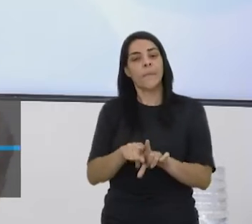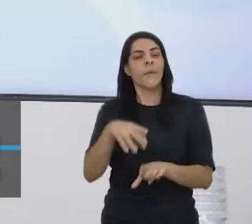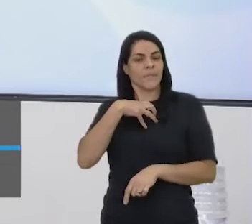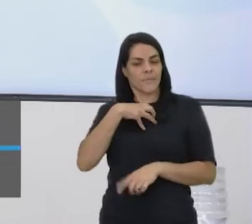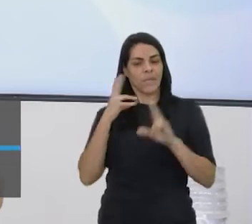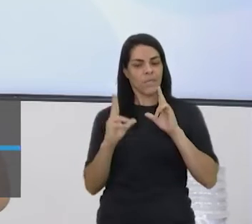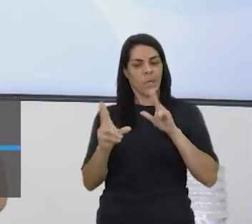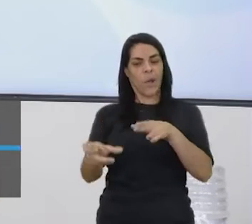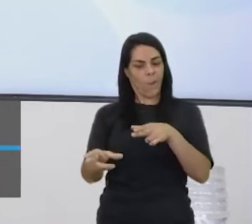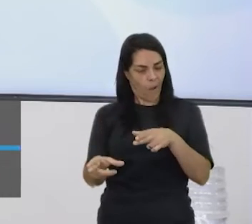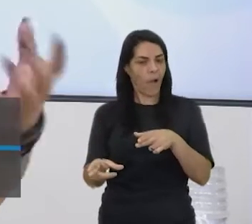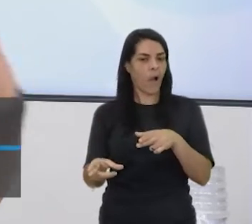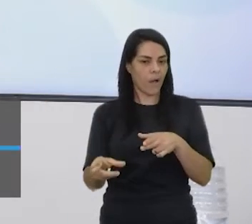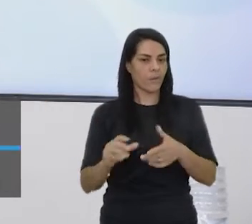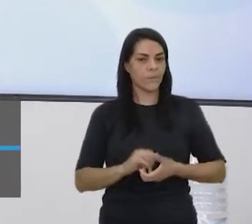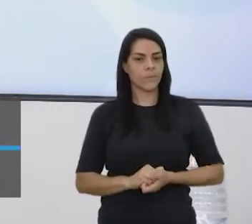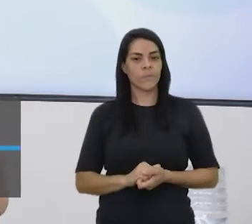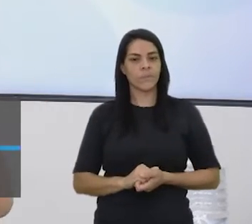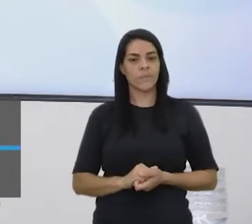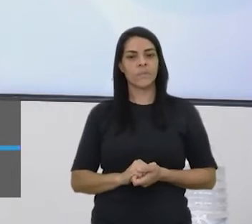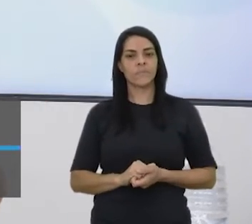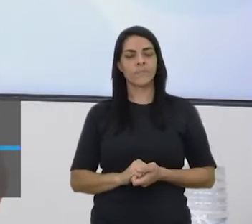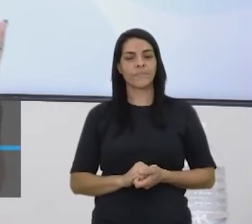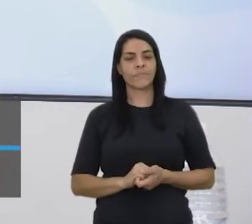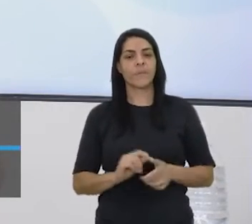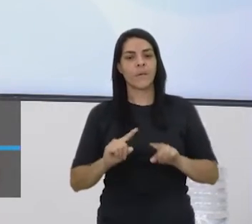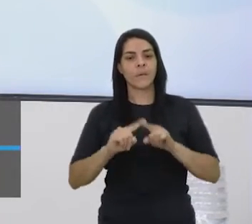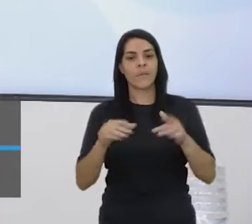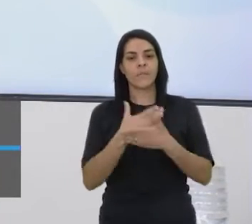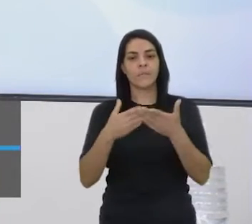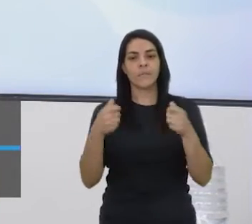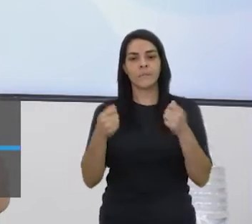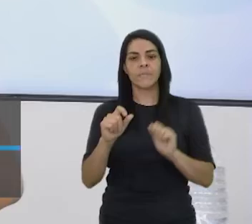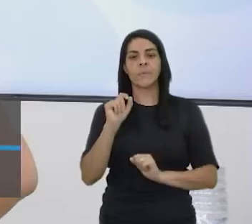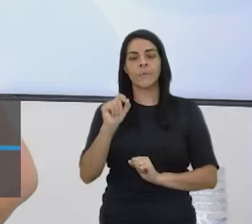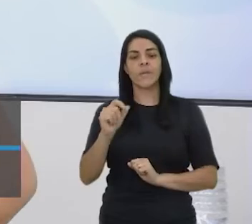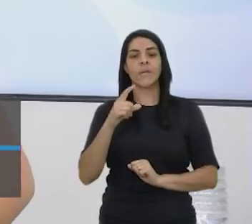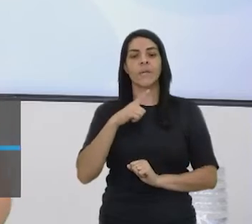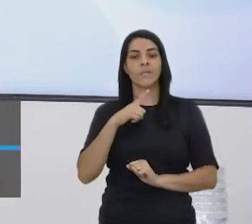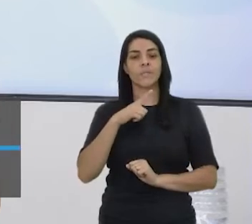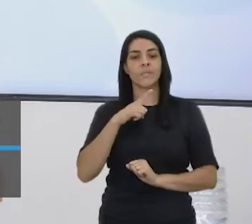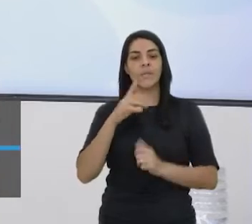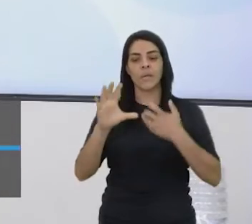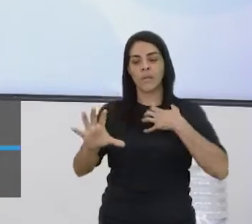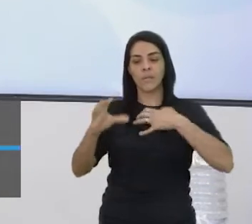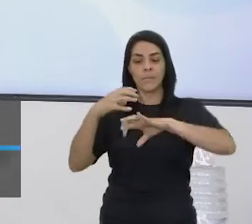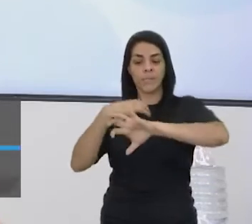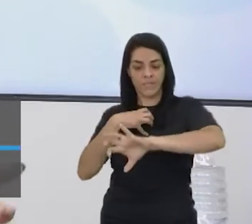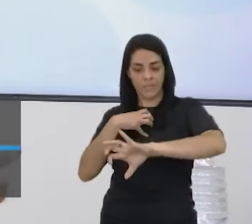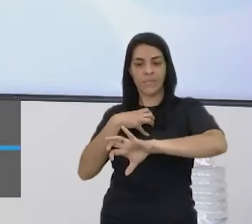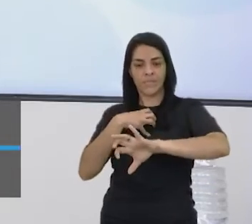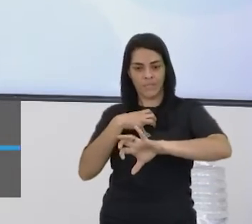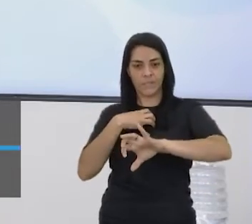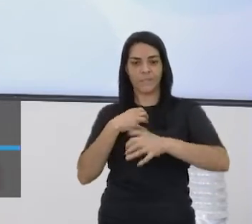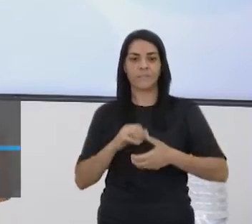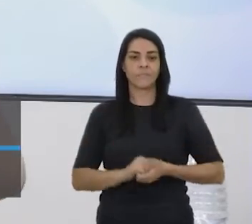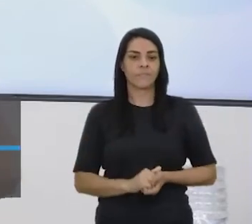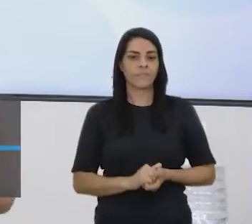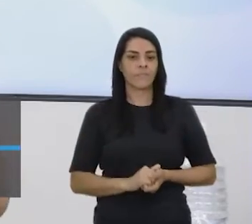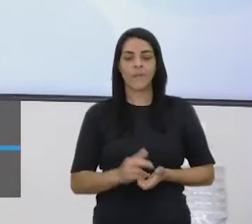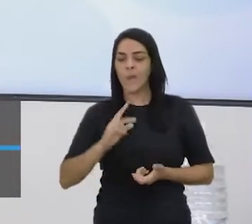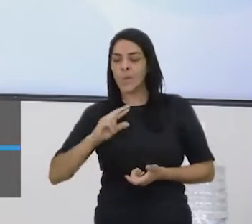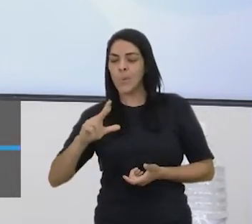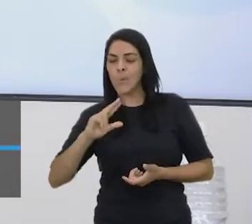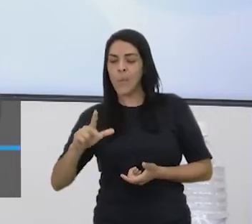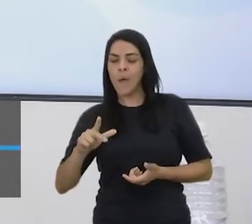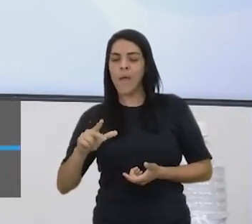possa ter ali É principalmente uma relação de olhar um para o outro né de entender que não é só você que está se